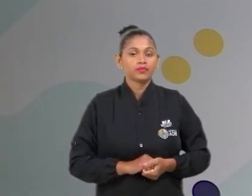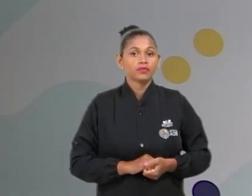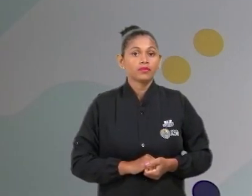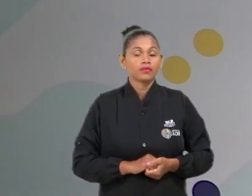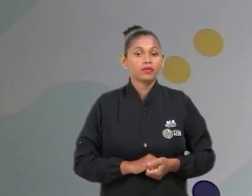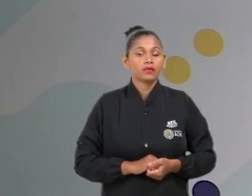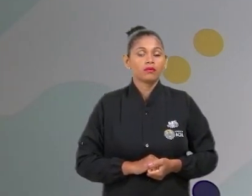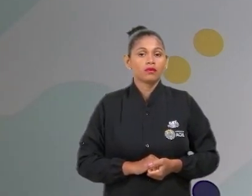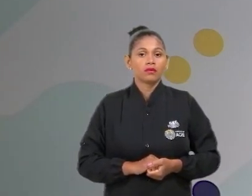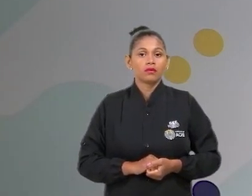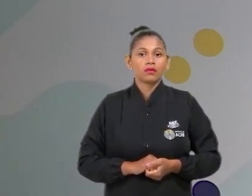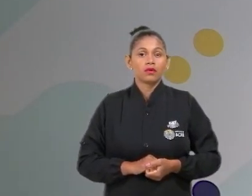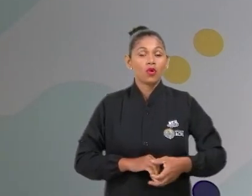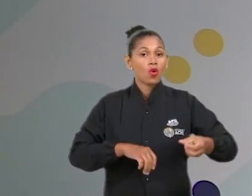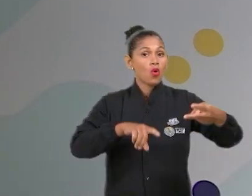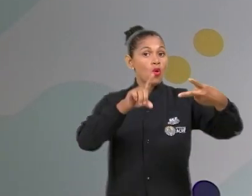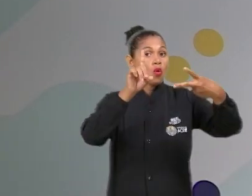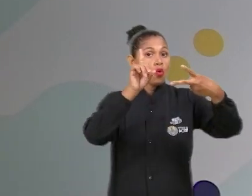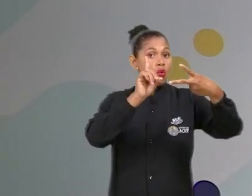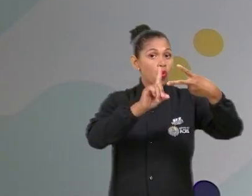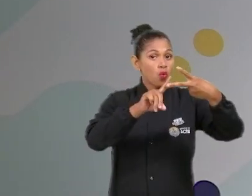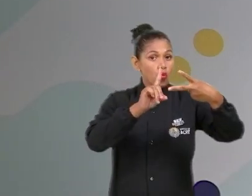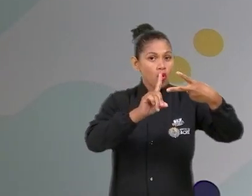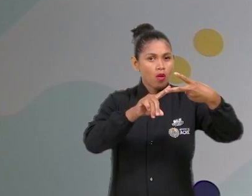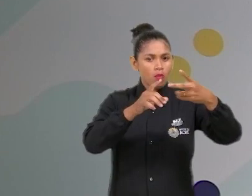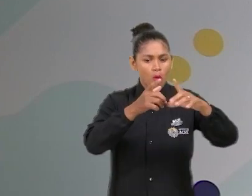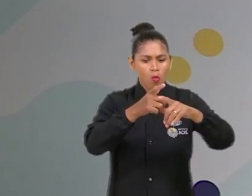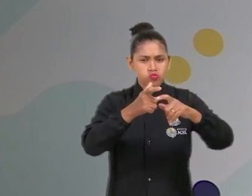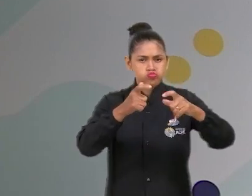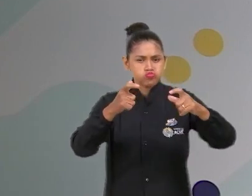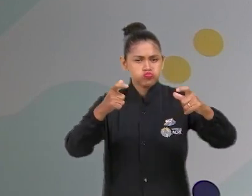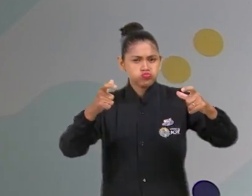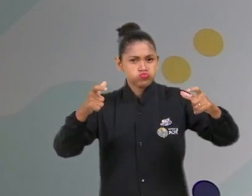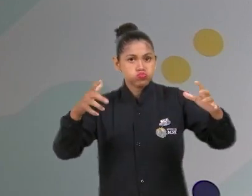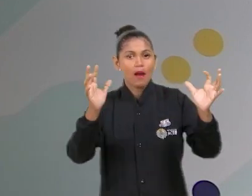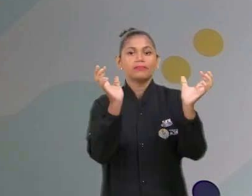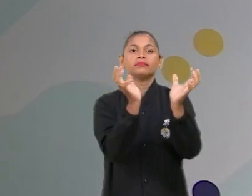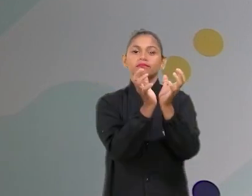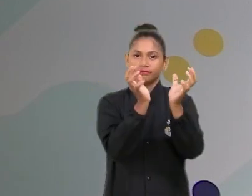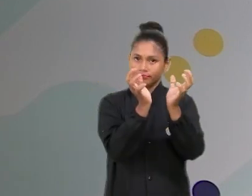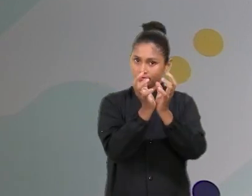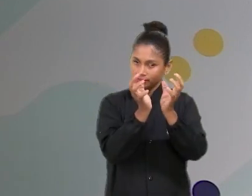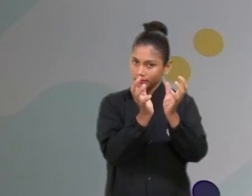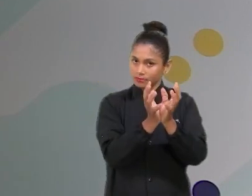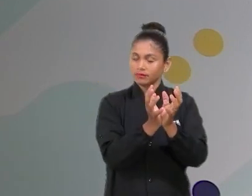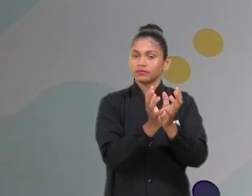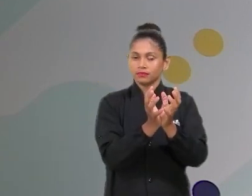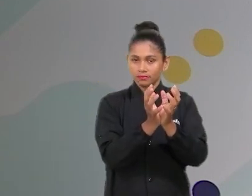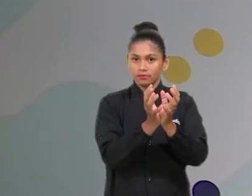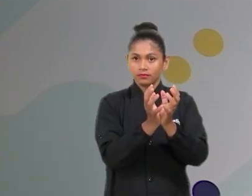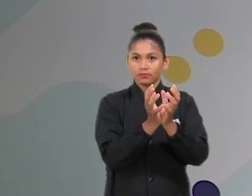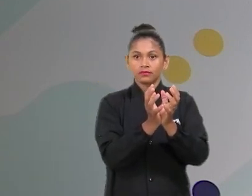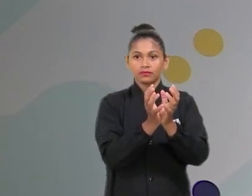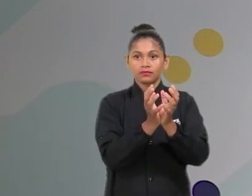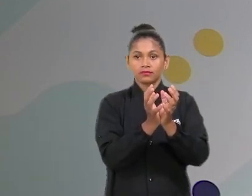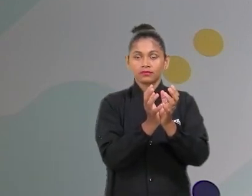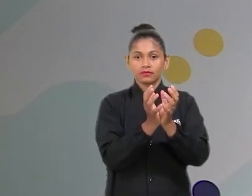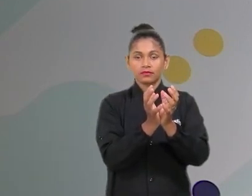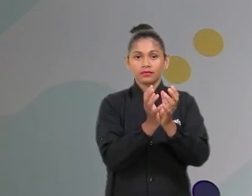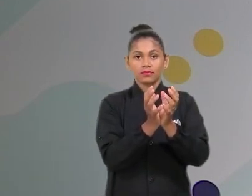Vamos agora classificar um dos maiores, ou maior grupo, na verdade, que é chamado